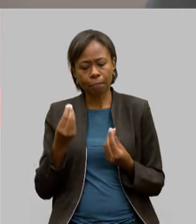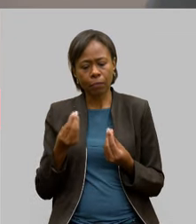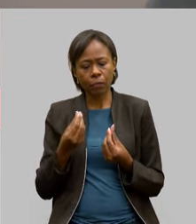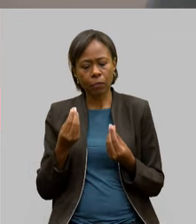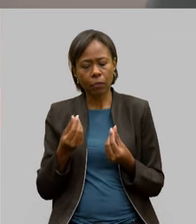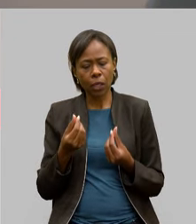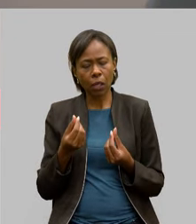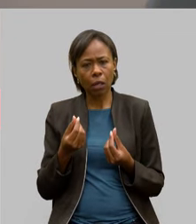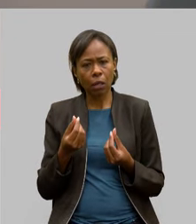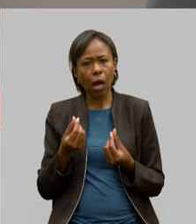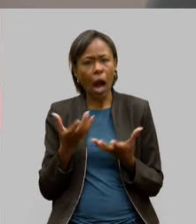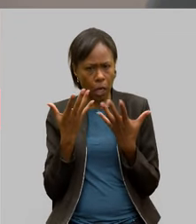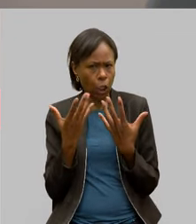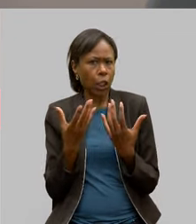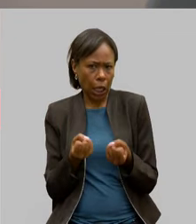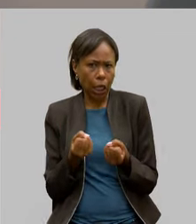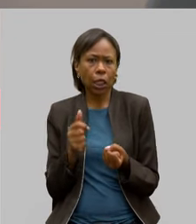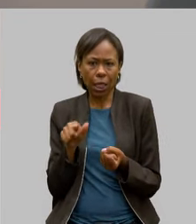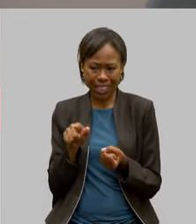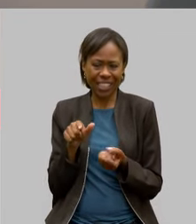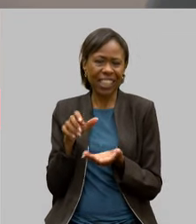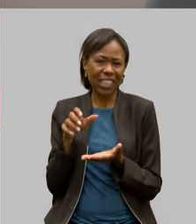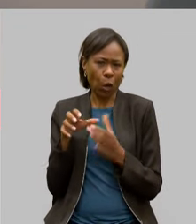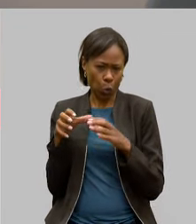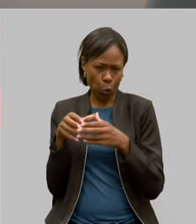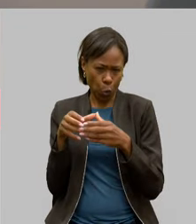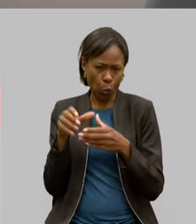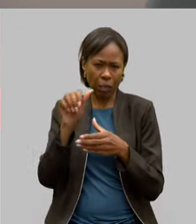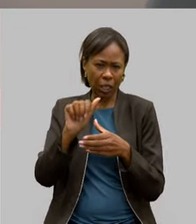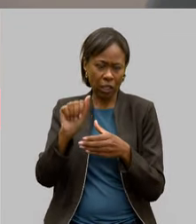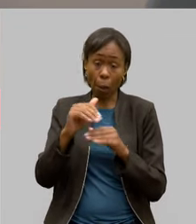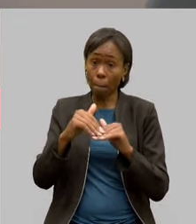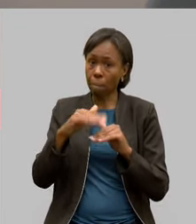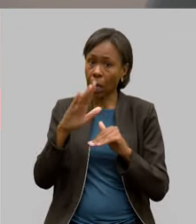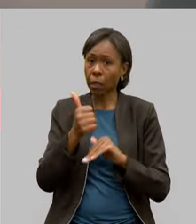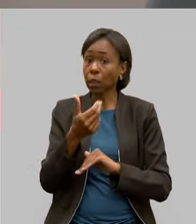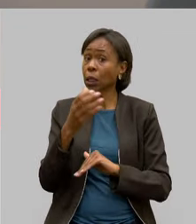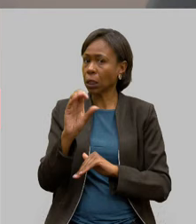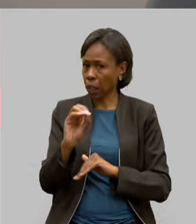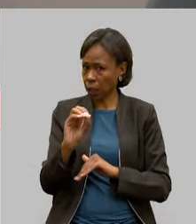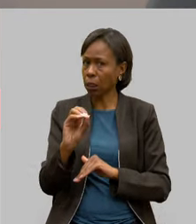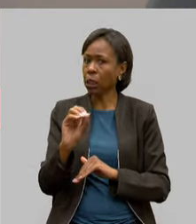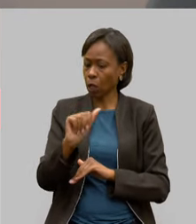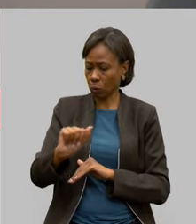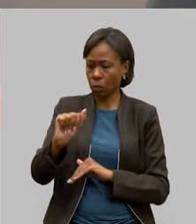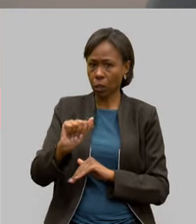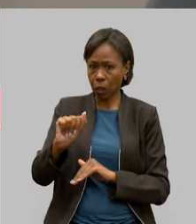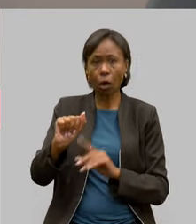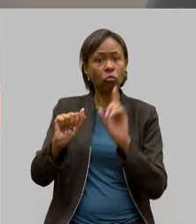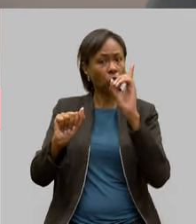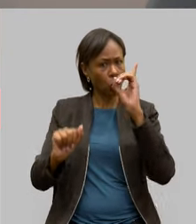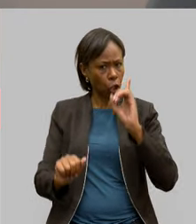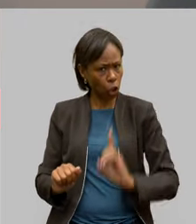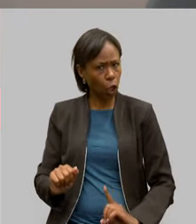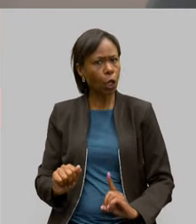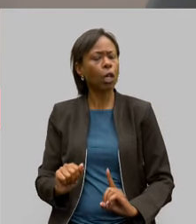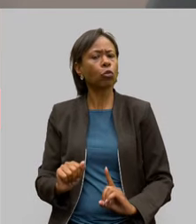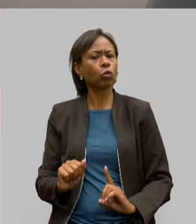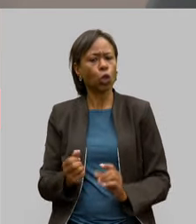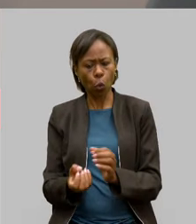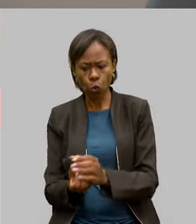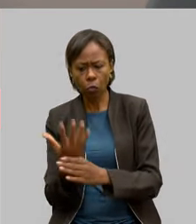aceitação das associações mais de 10 associações hoje TM o direito de cultivar de invas de